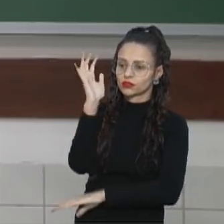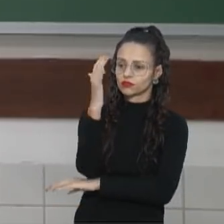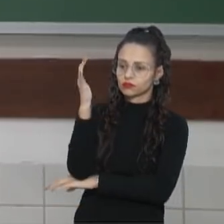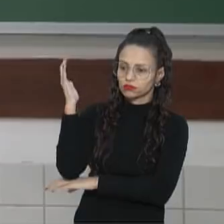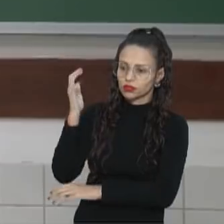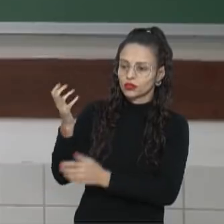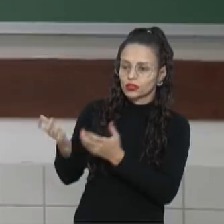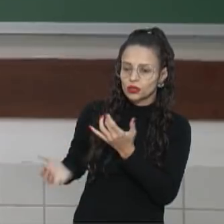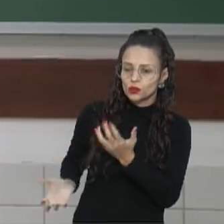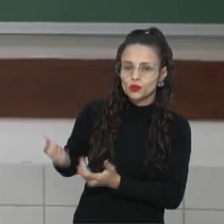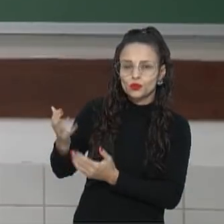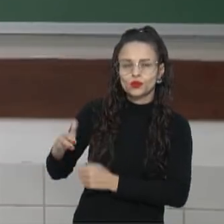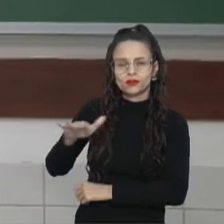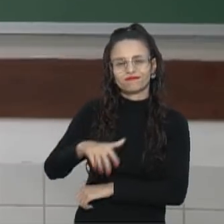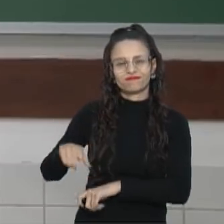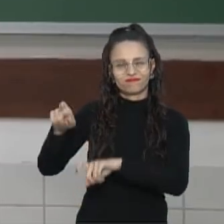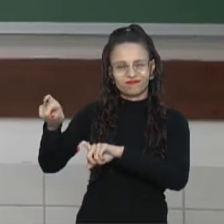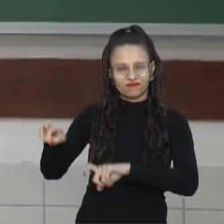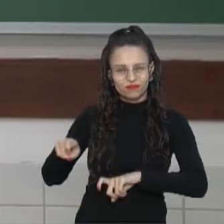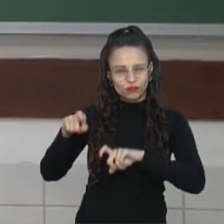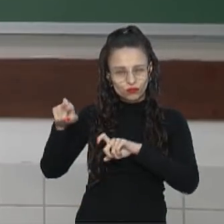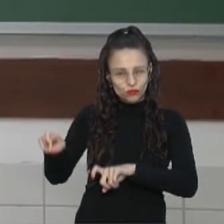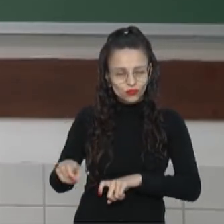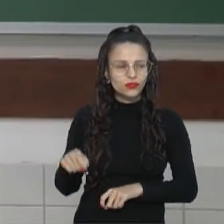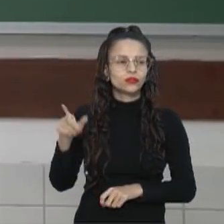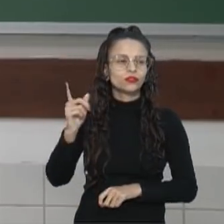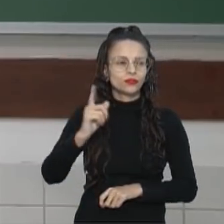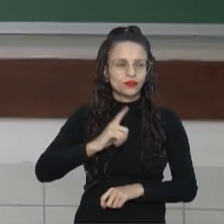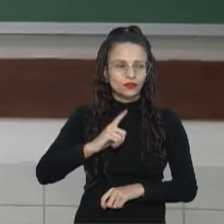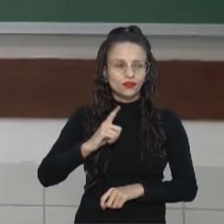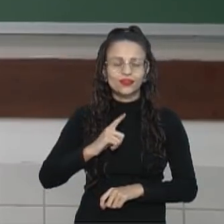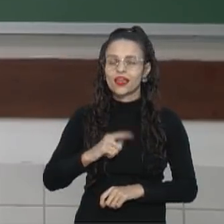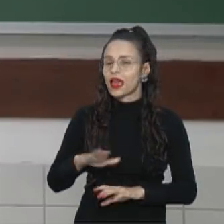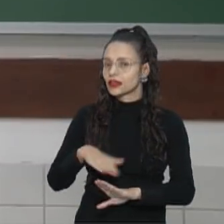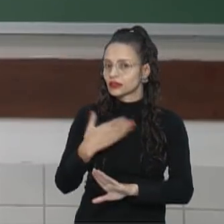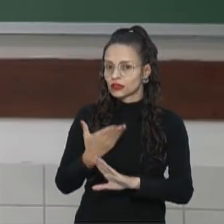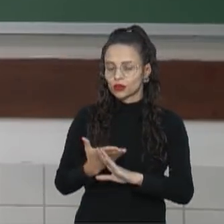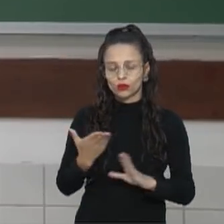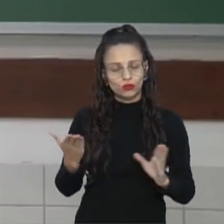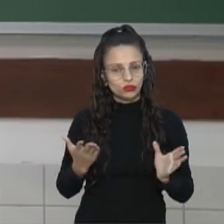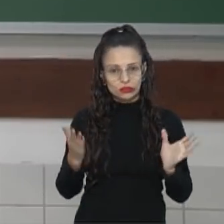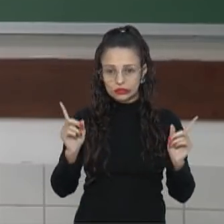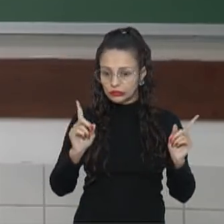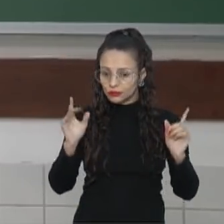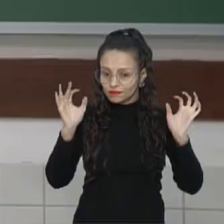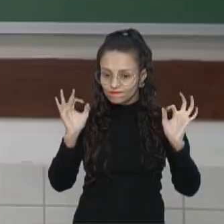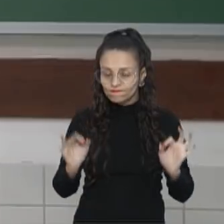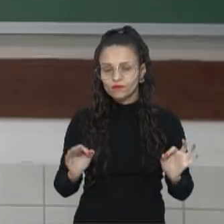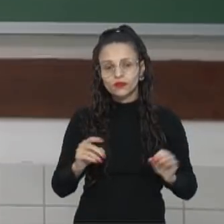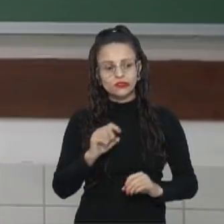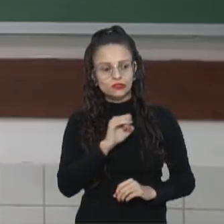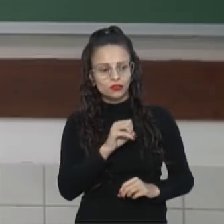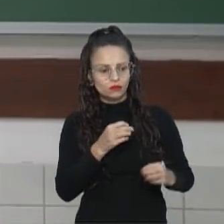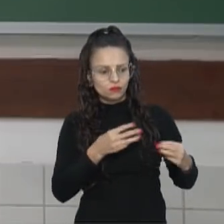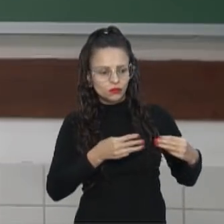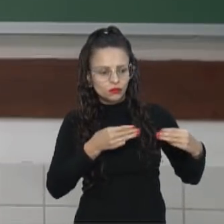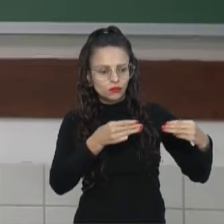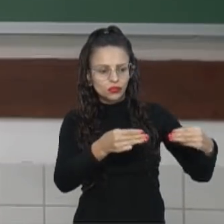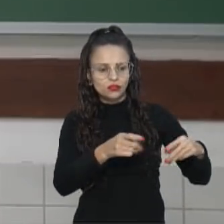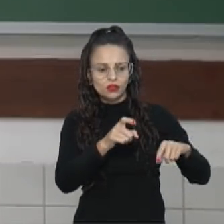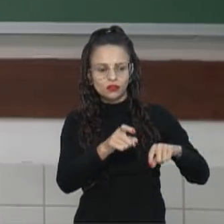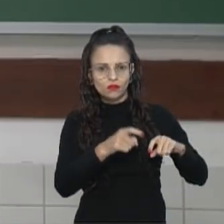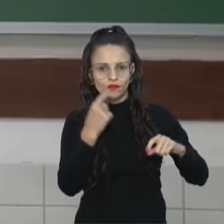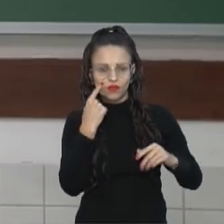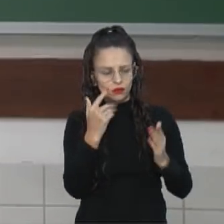agricultura faz muita queimada ainda. É uma técnica que não deve ser usada praticamente. Se pegar os manuais do Ministério da Agricultura, não